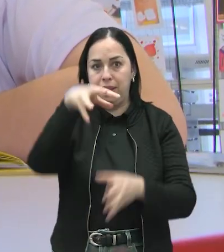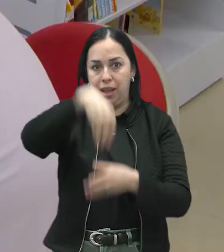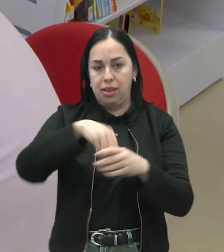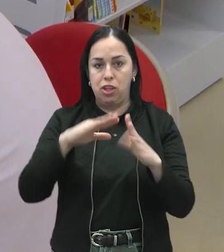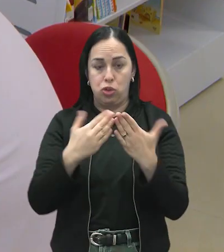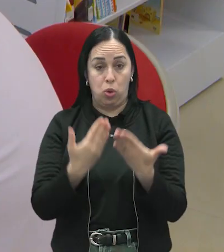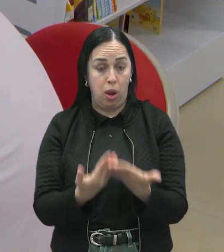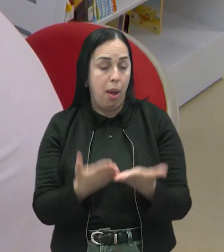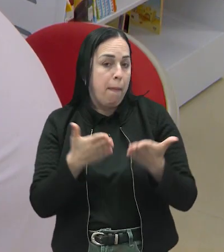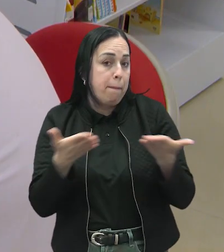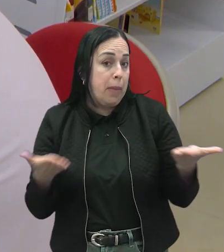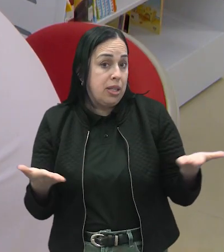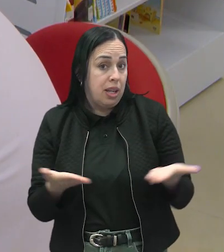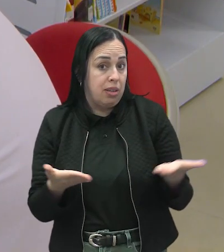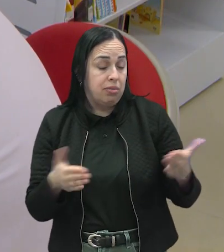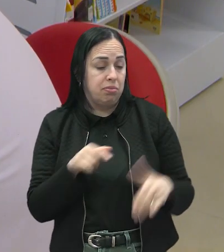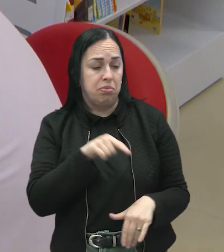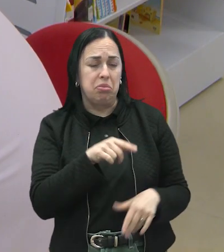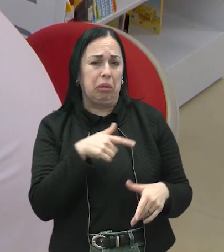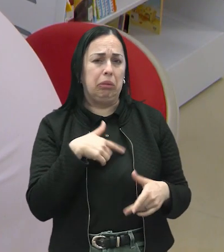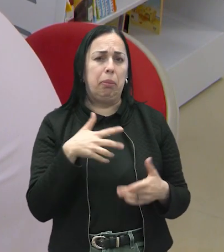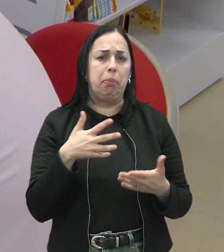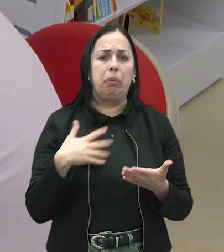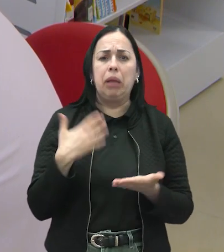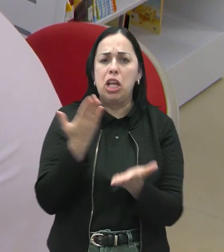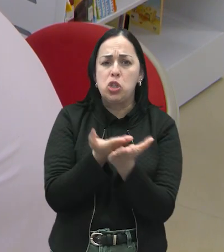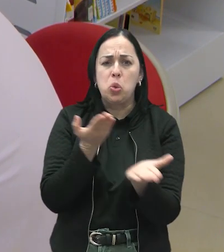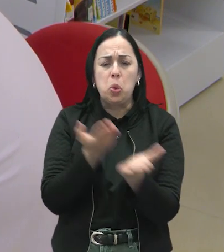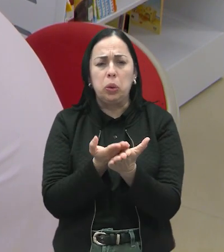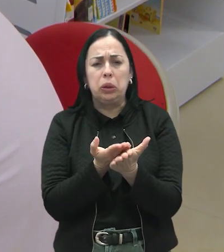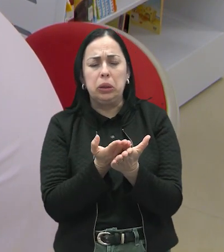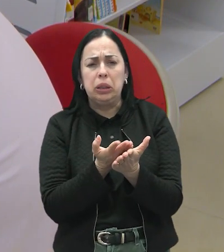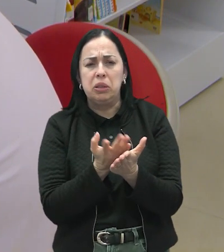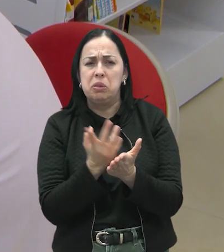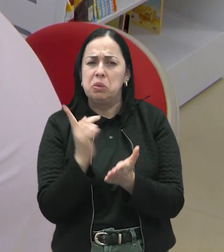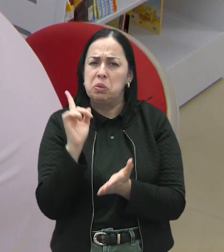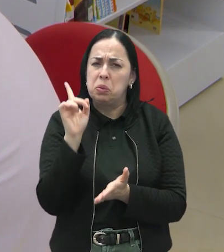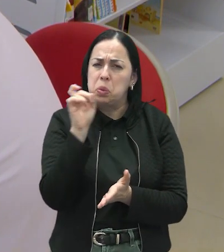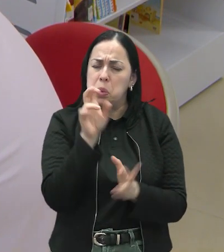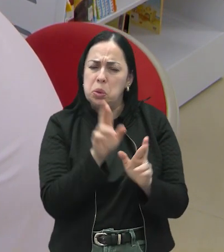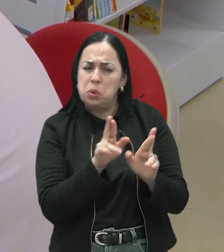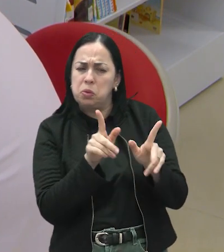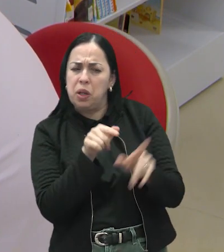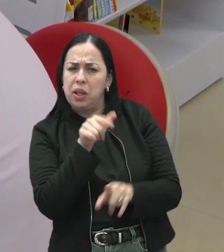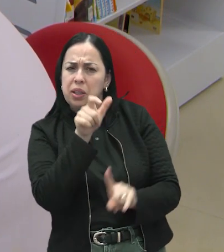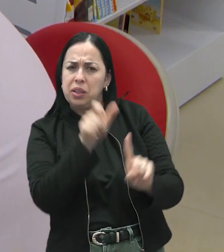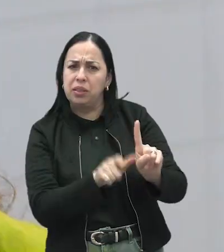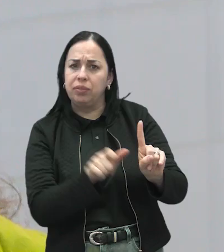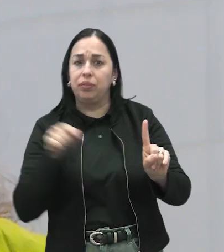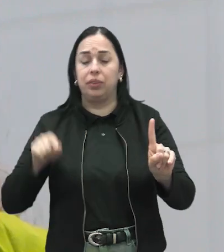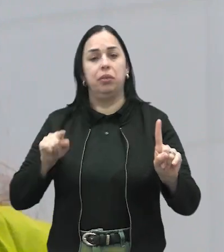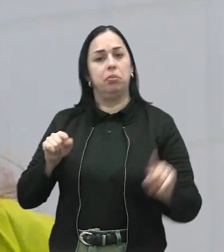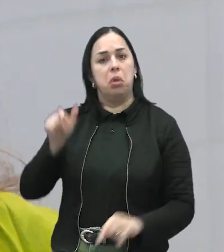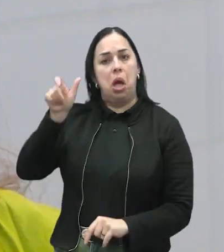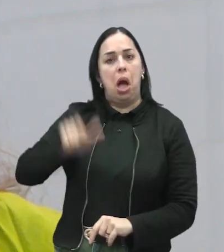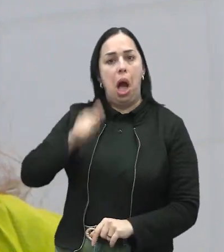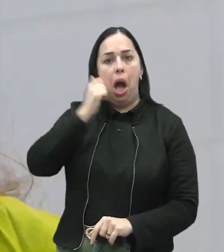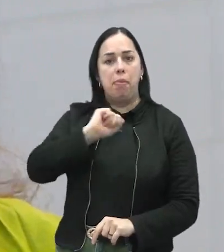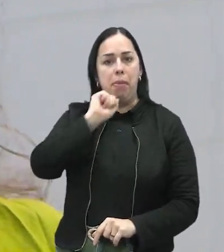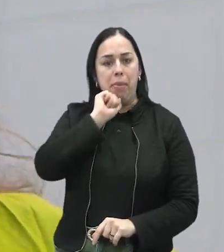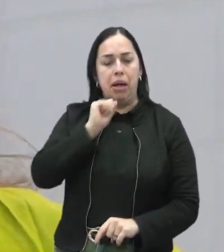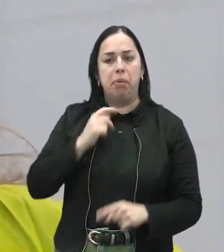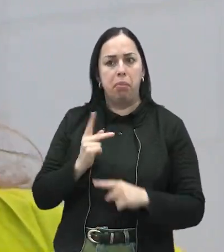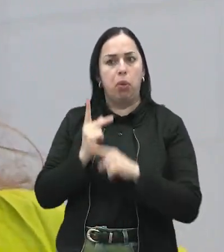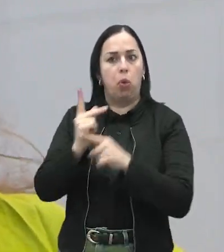escola. Só que recentemente o desempenho dele no colégio começou a ficar diferente, até que a